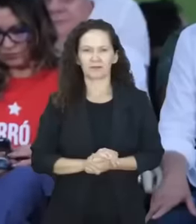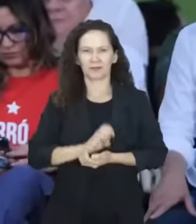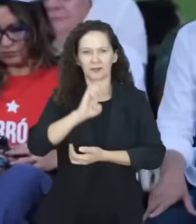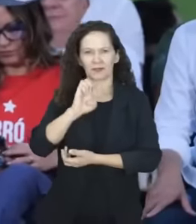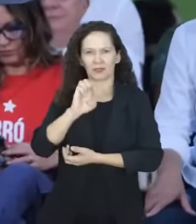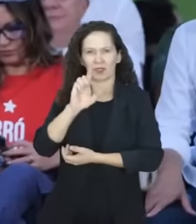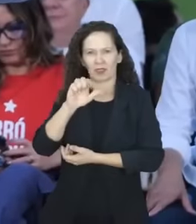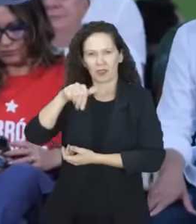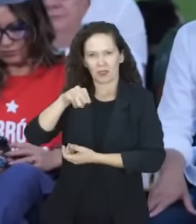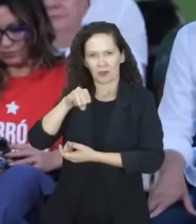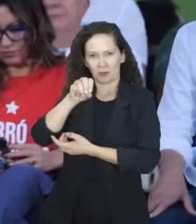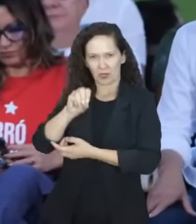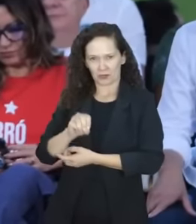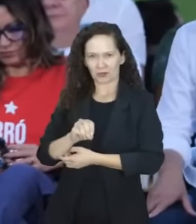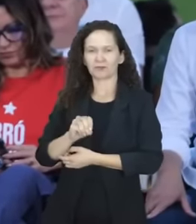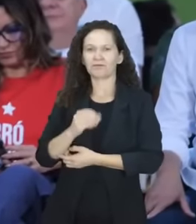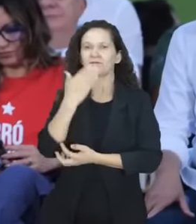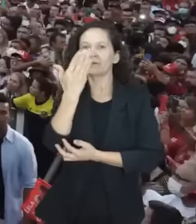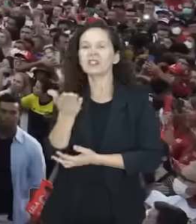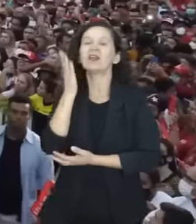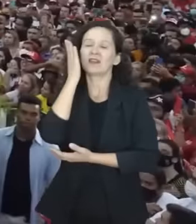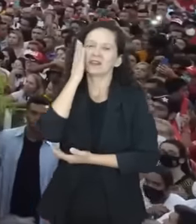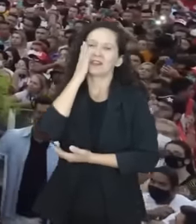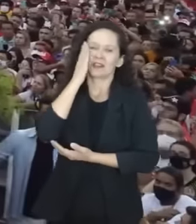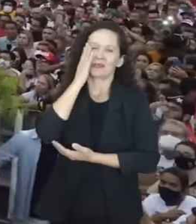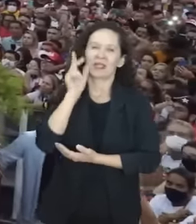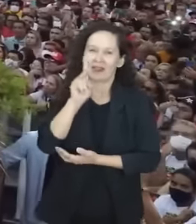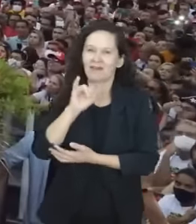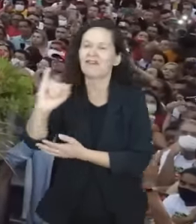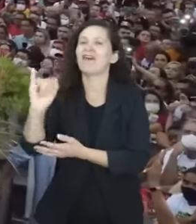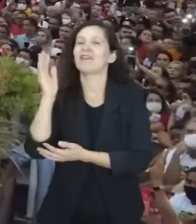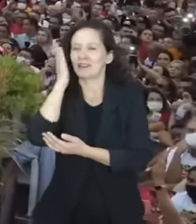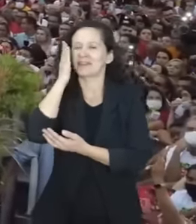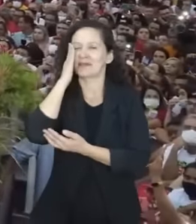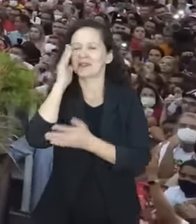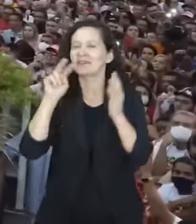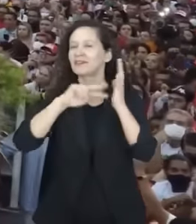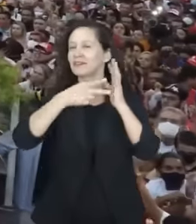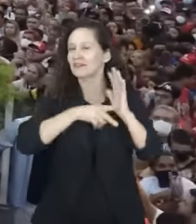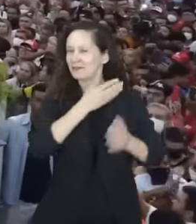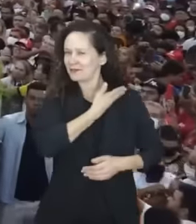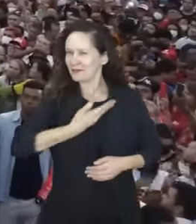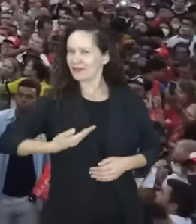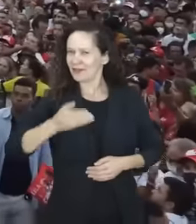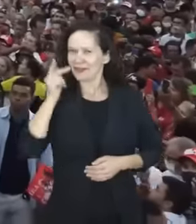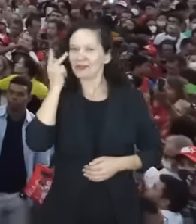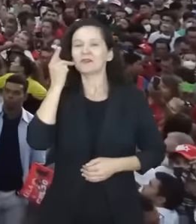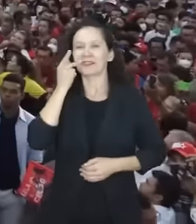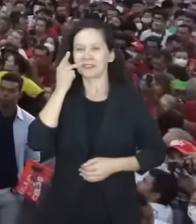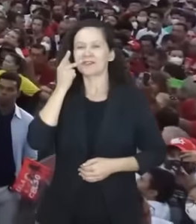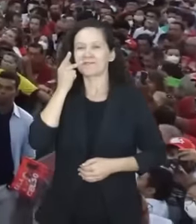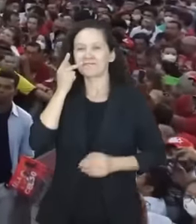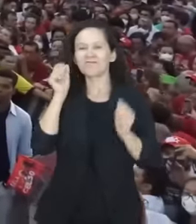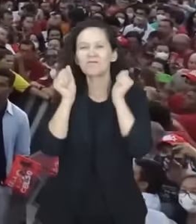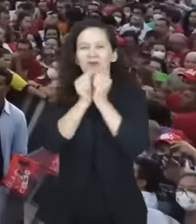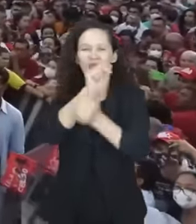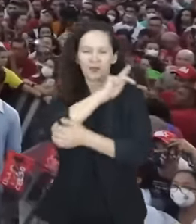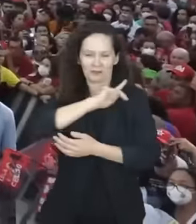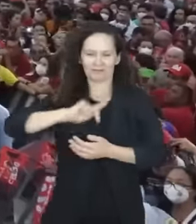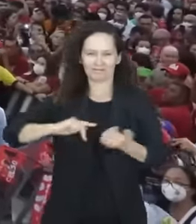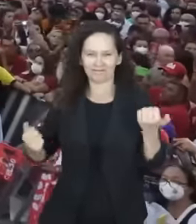O Eumano vai saber o que é governar o Ceará com um presidente companheiro, com um presidente